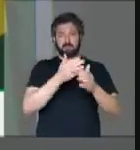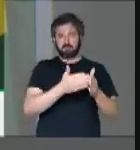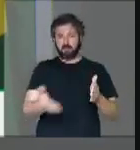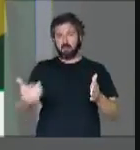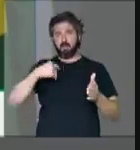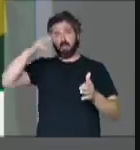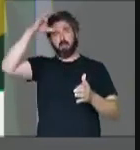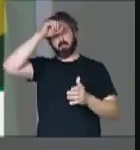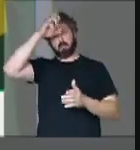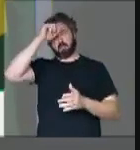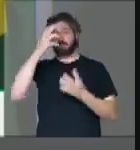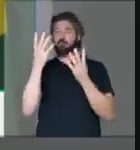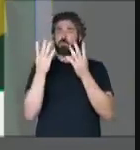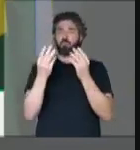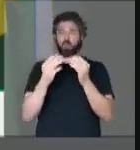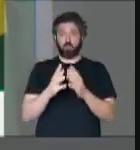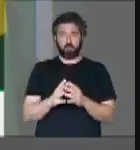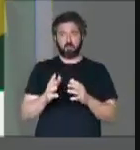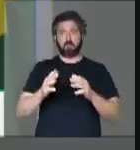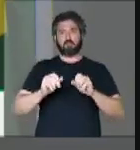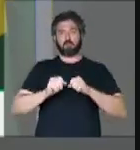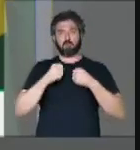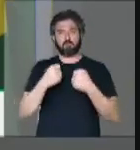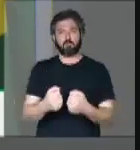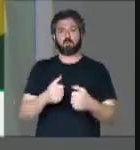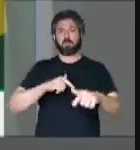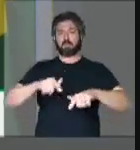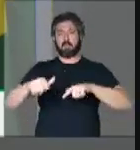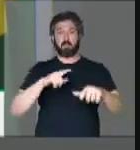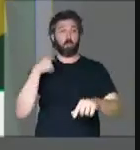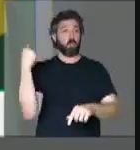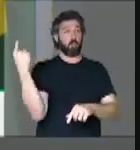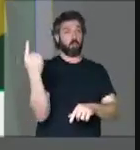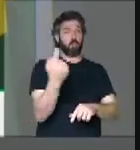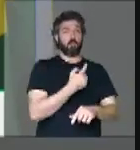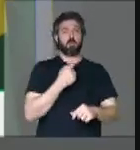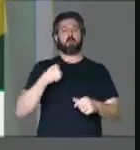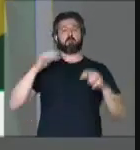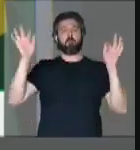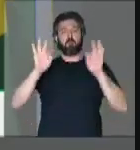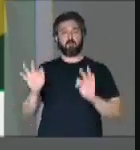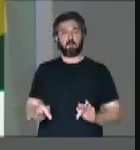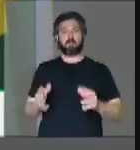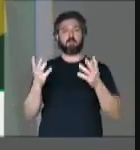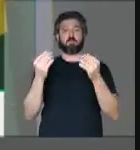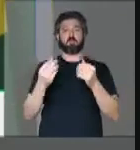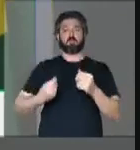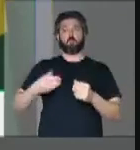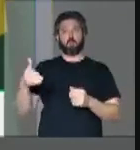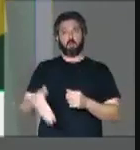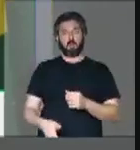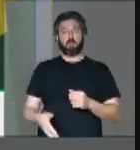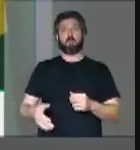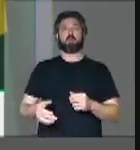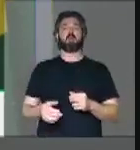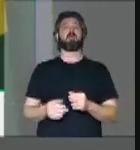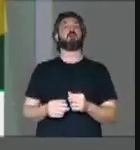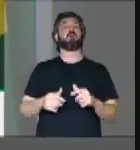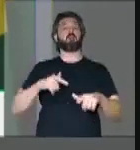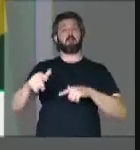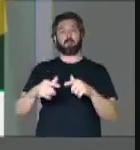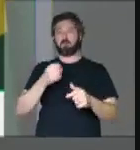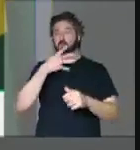muito aprendizado, de muita dedicação, de muito trabalho de todos nós. Estou muito feliz e honrado de estar concluindo esse semestre e